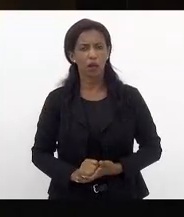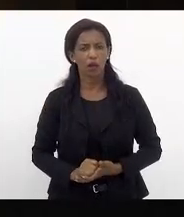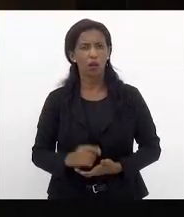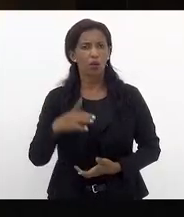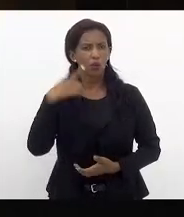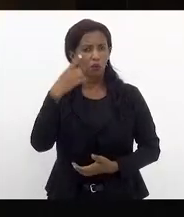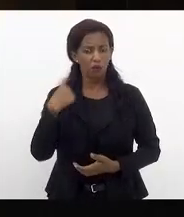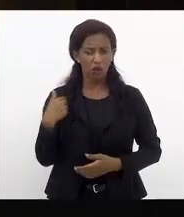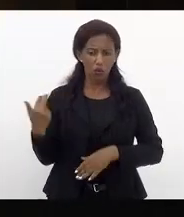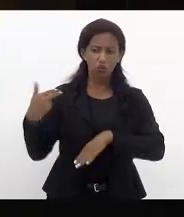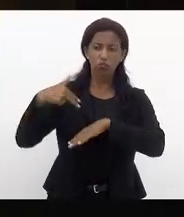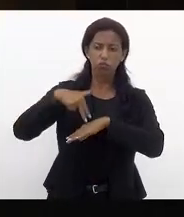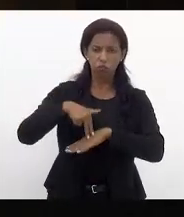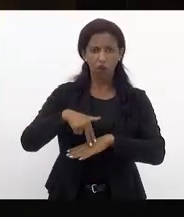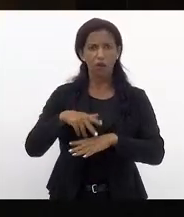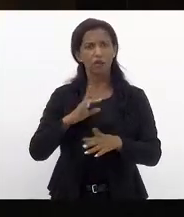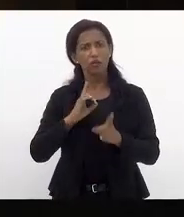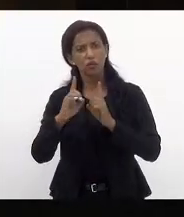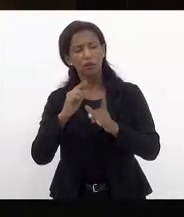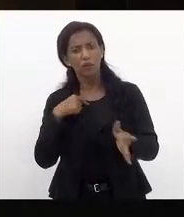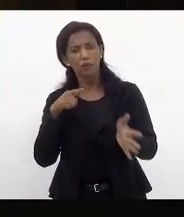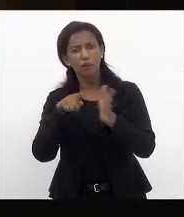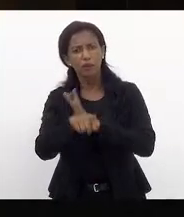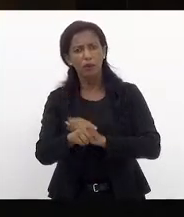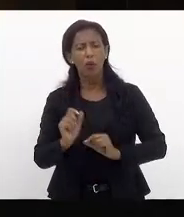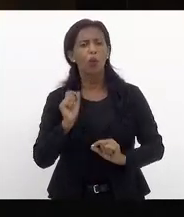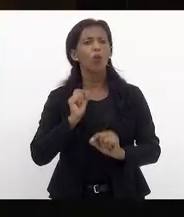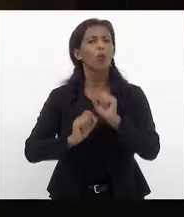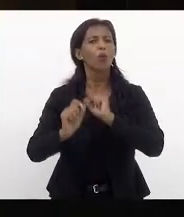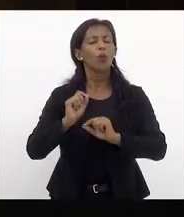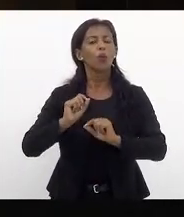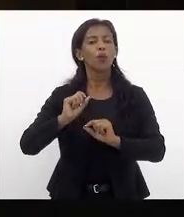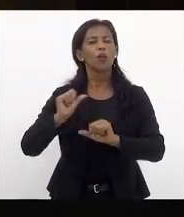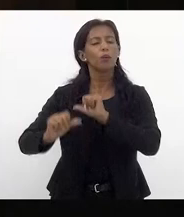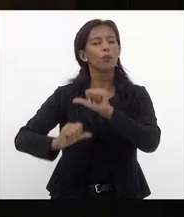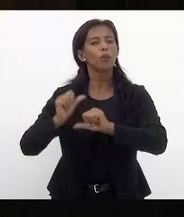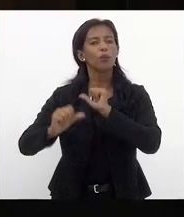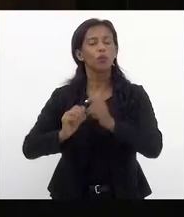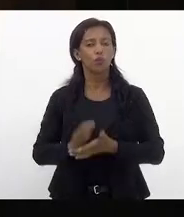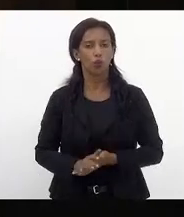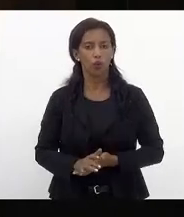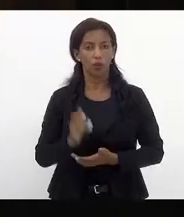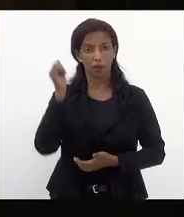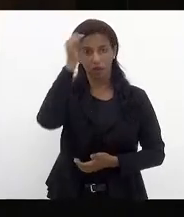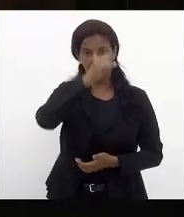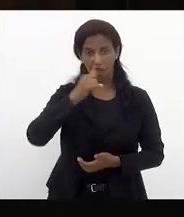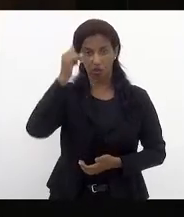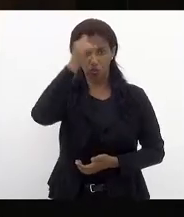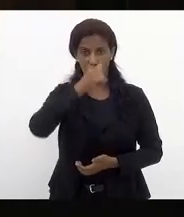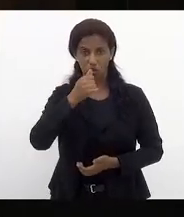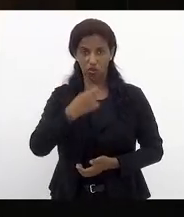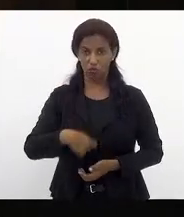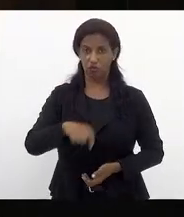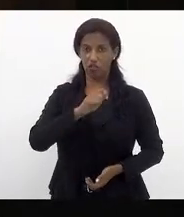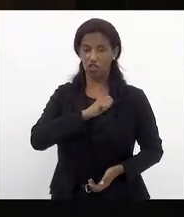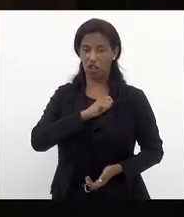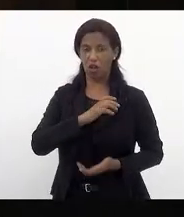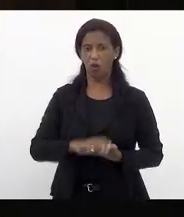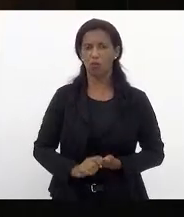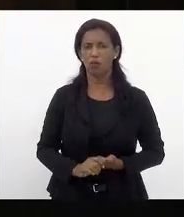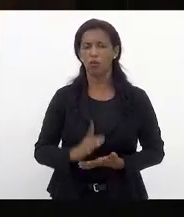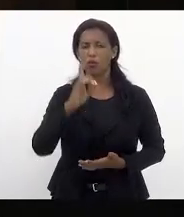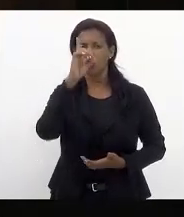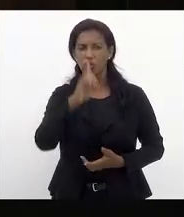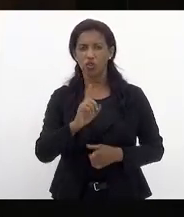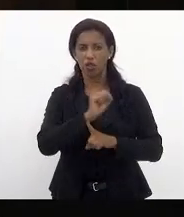enquanto deputada hoje dialogar e perguntar o que mudou desde o antigo regime de recuperação fiscal. Os